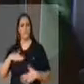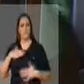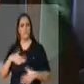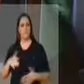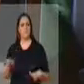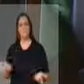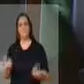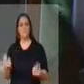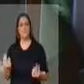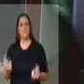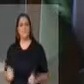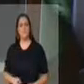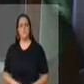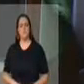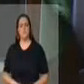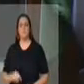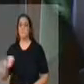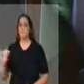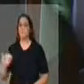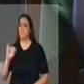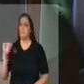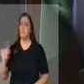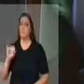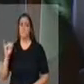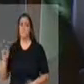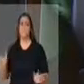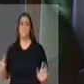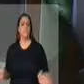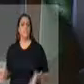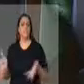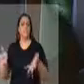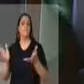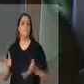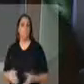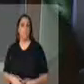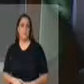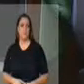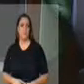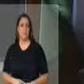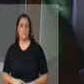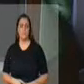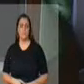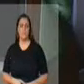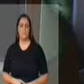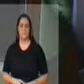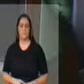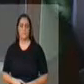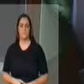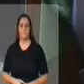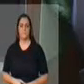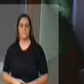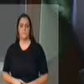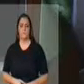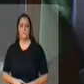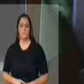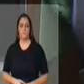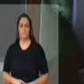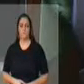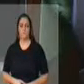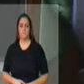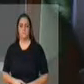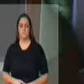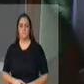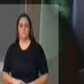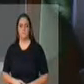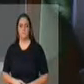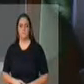instrumento também importante de estímulo à realização do exame. Eu tenho batalhado